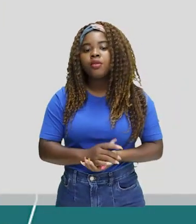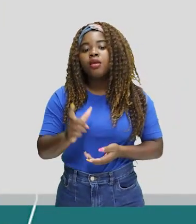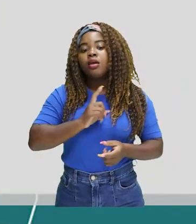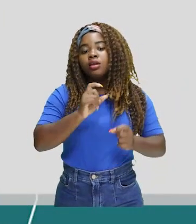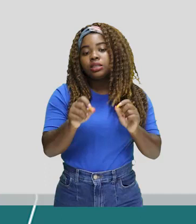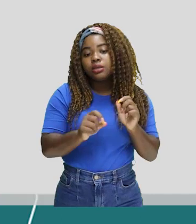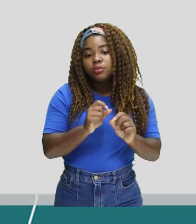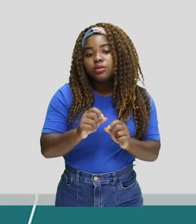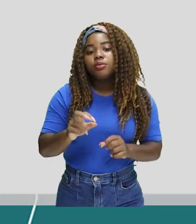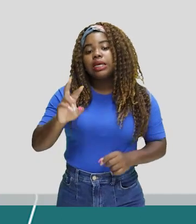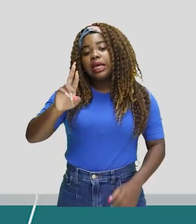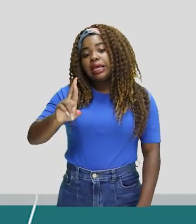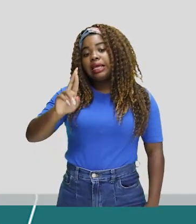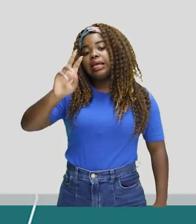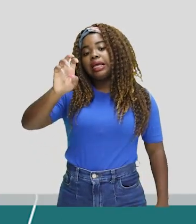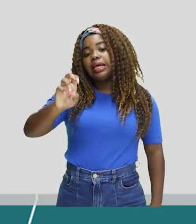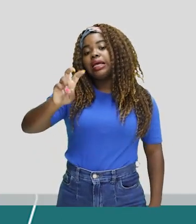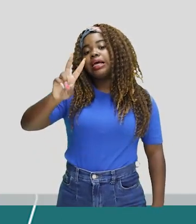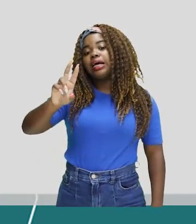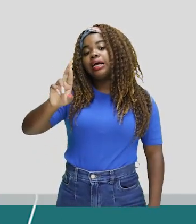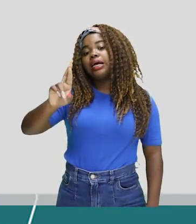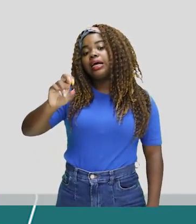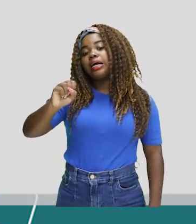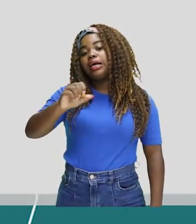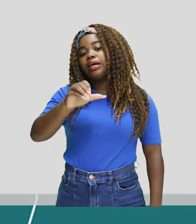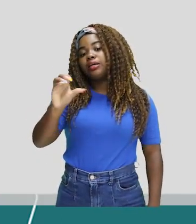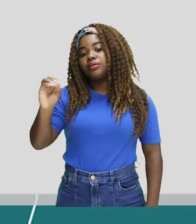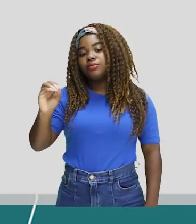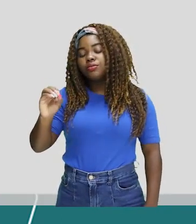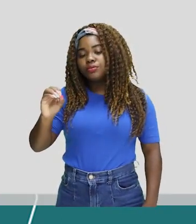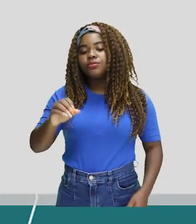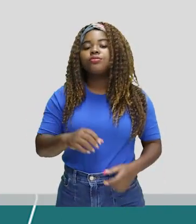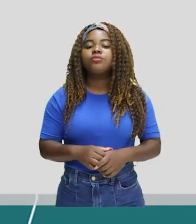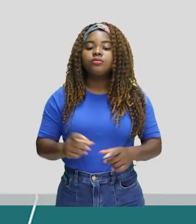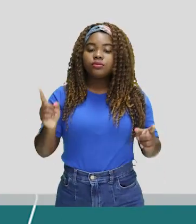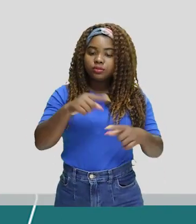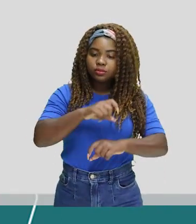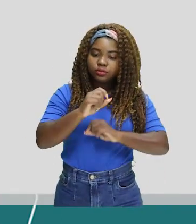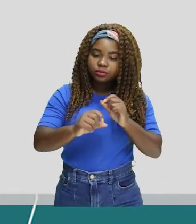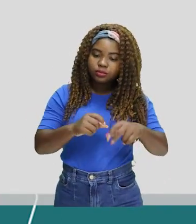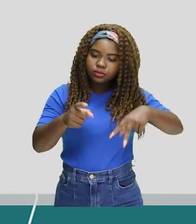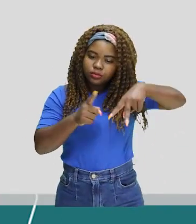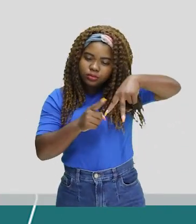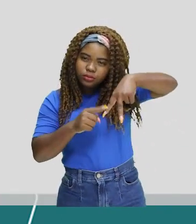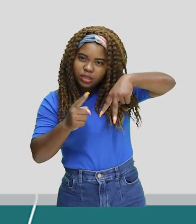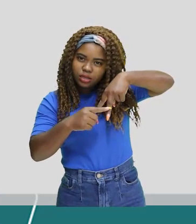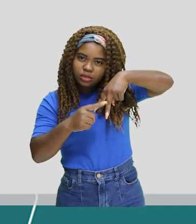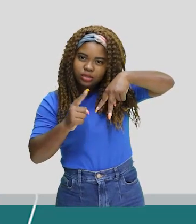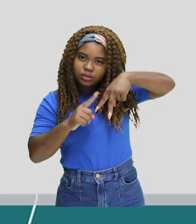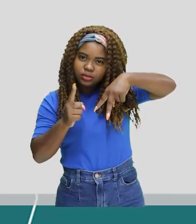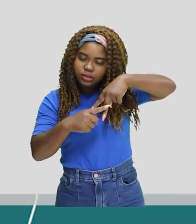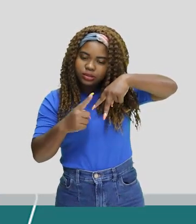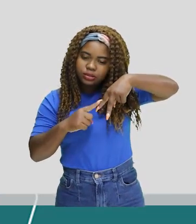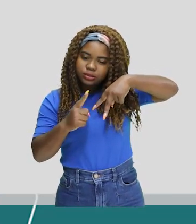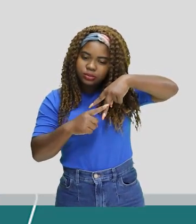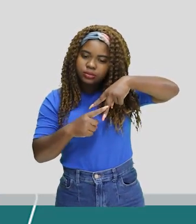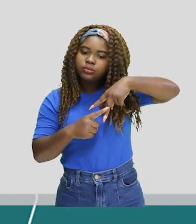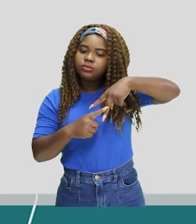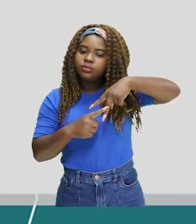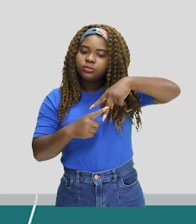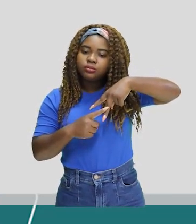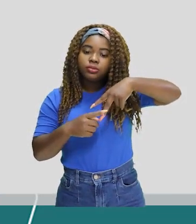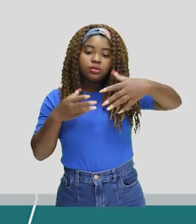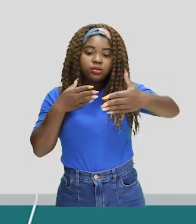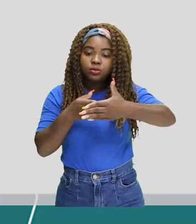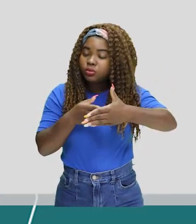a reversão. Refere-se ao momento de inversão das pernas com o intuito de não transpor o limite do círculo